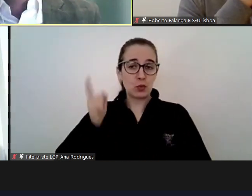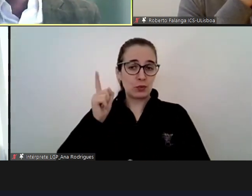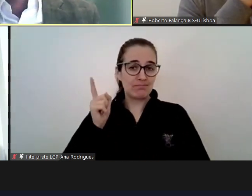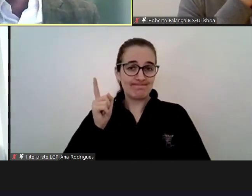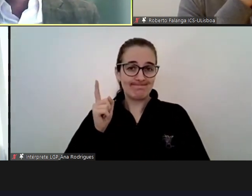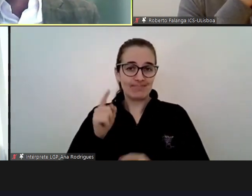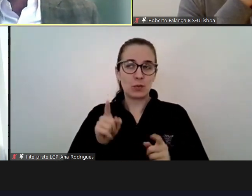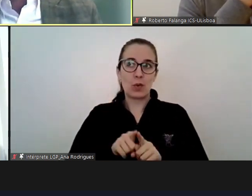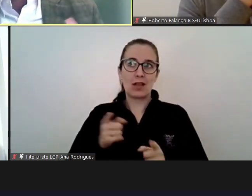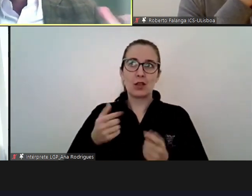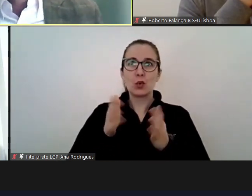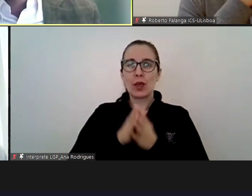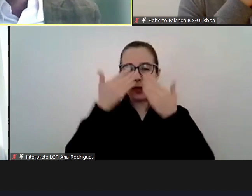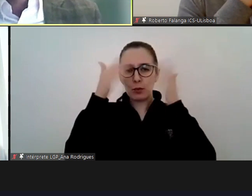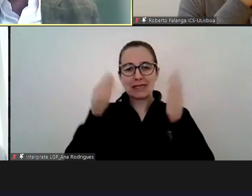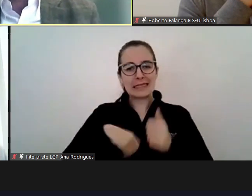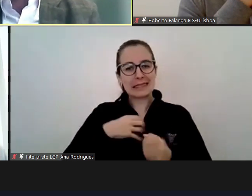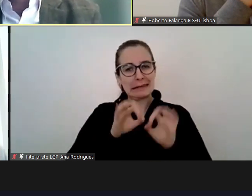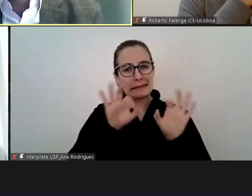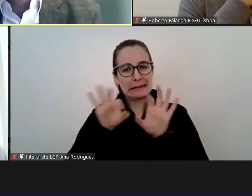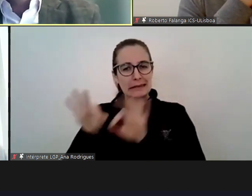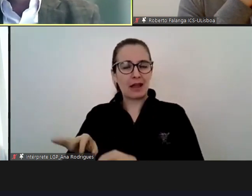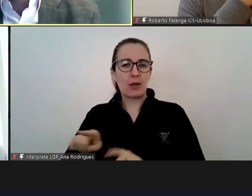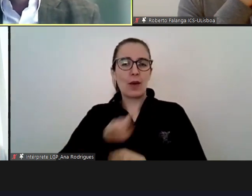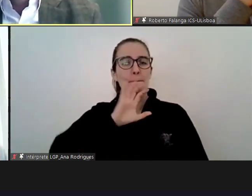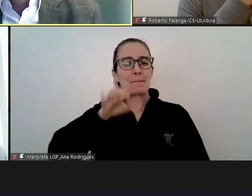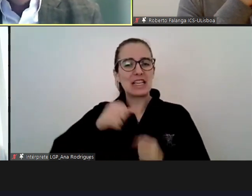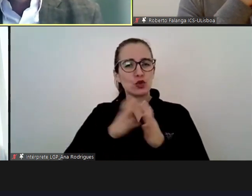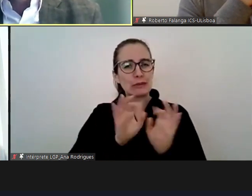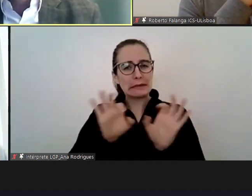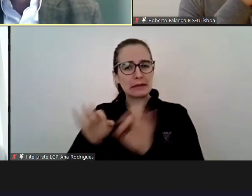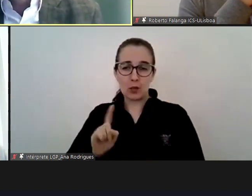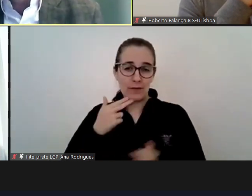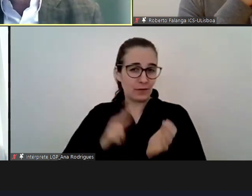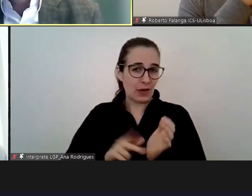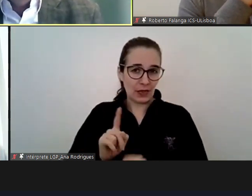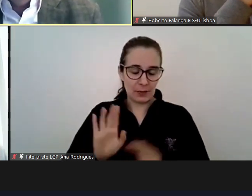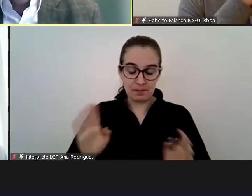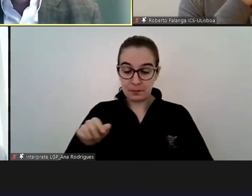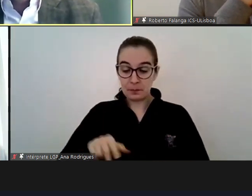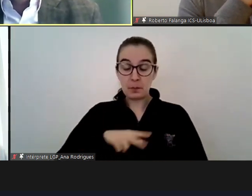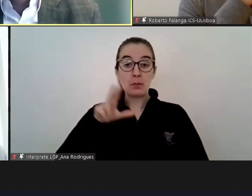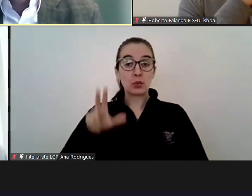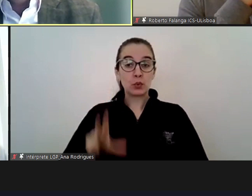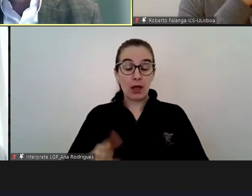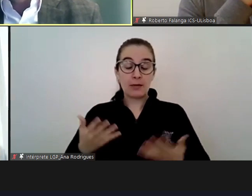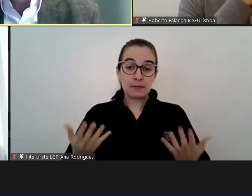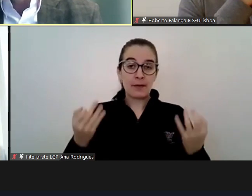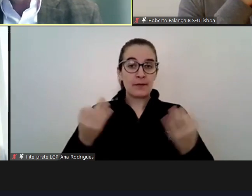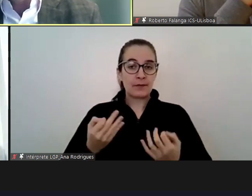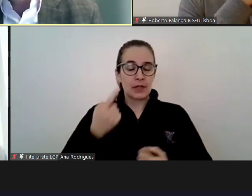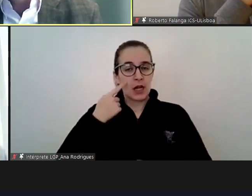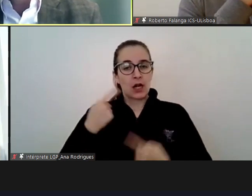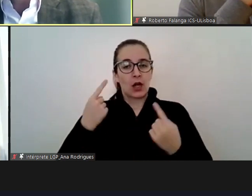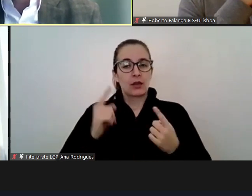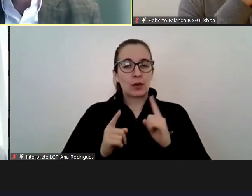todas as democracias e na mesma dimensão em todas as democracias. O caso português é um caso que reflete também